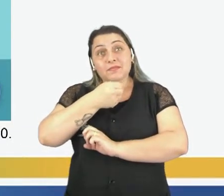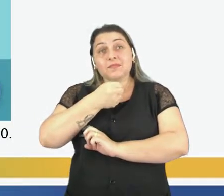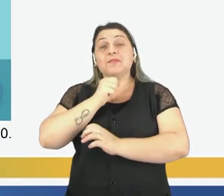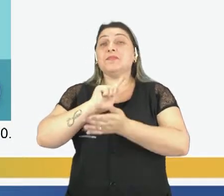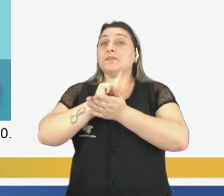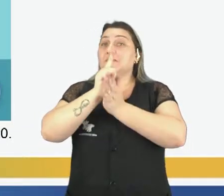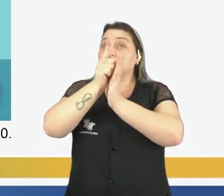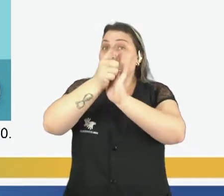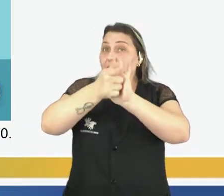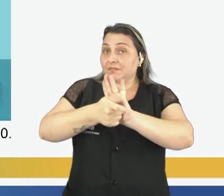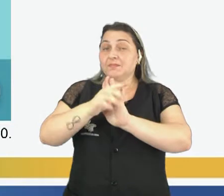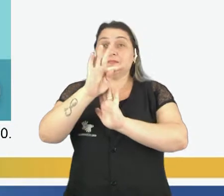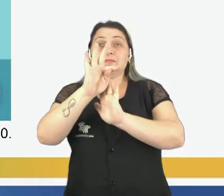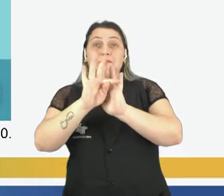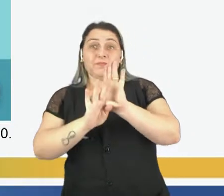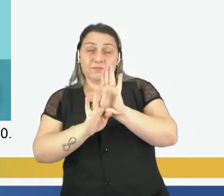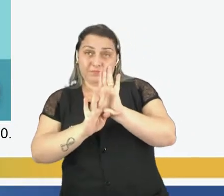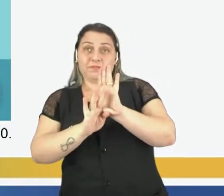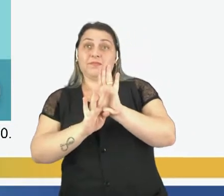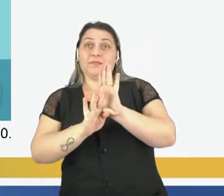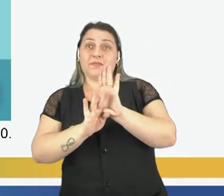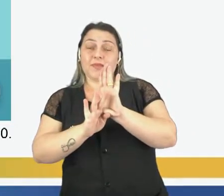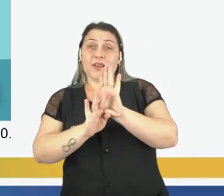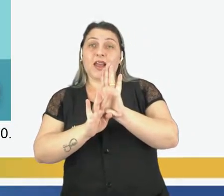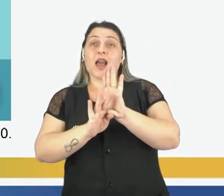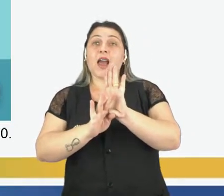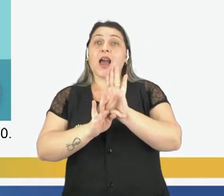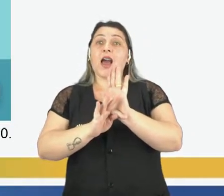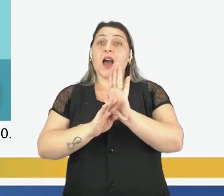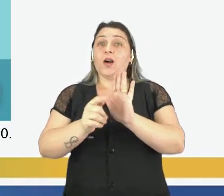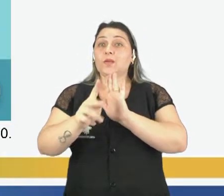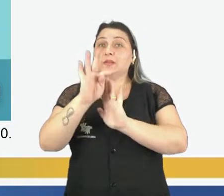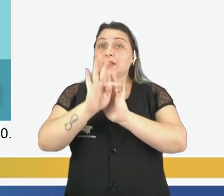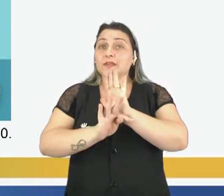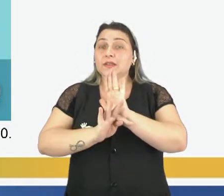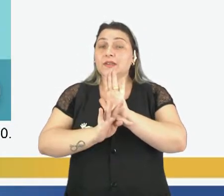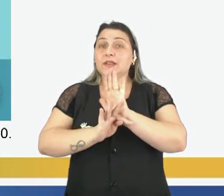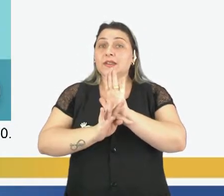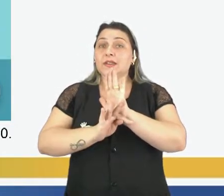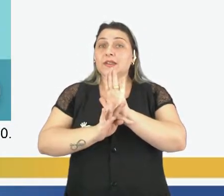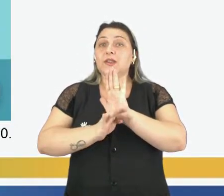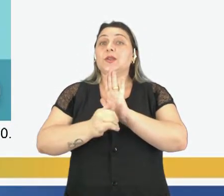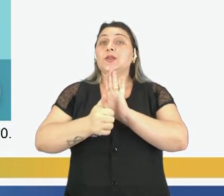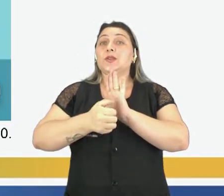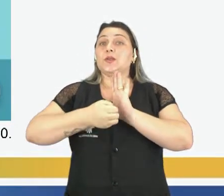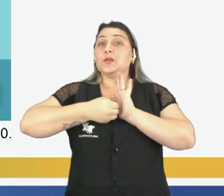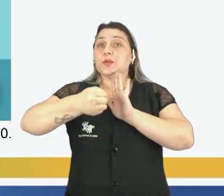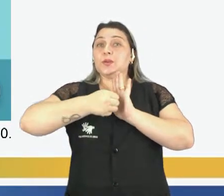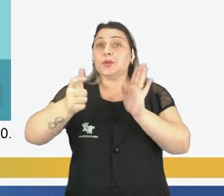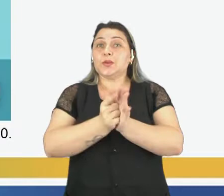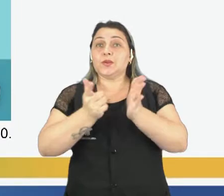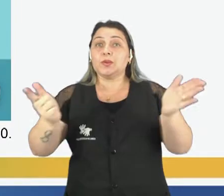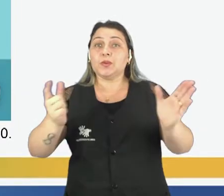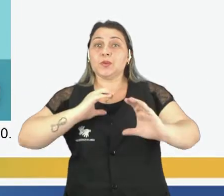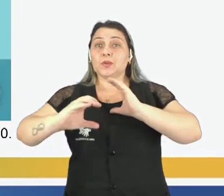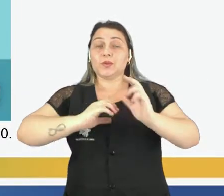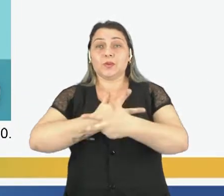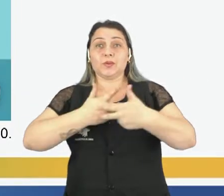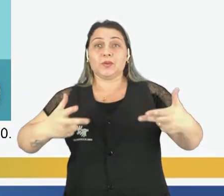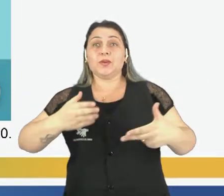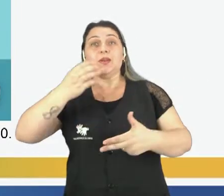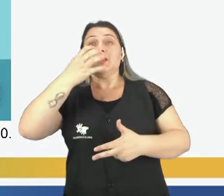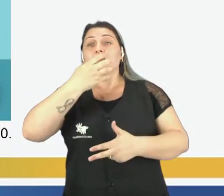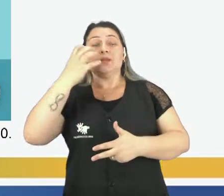um gênero textual ligado ao texto jornalístico, sendo vinculada nos meios de comunicação,